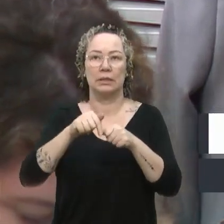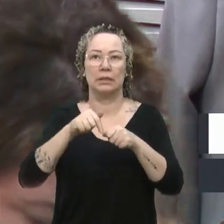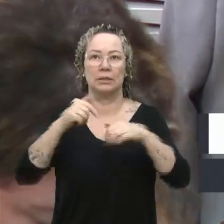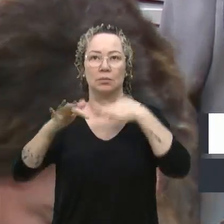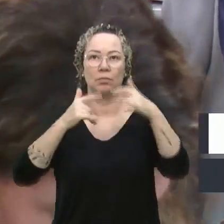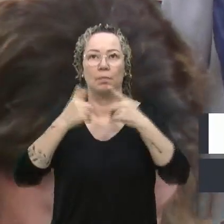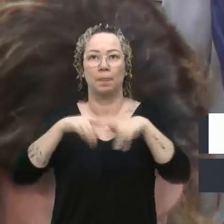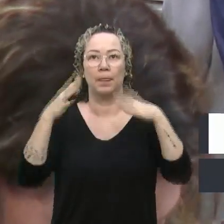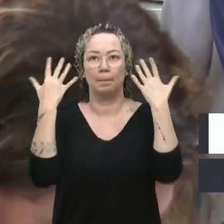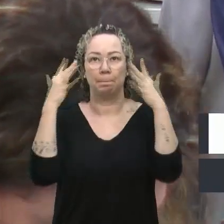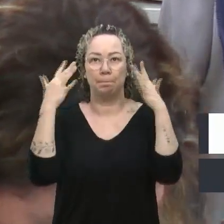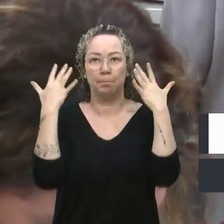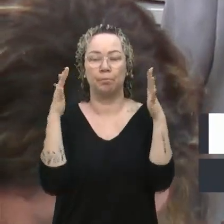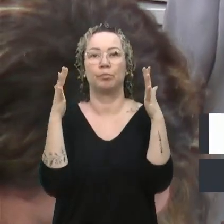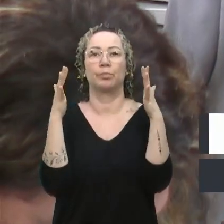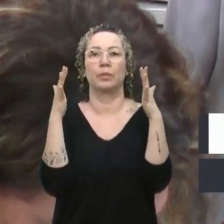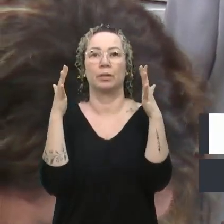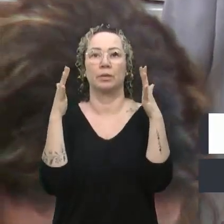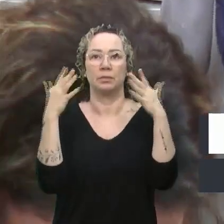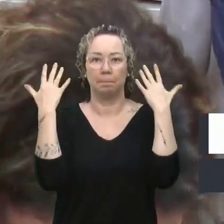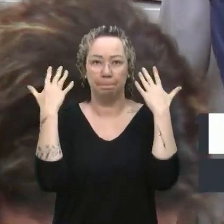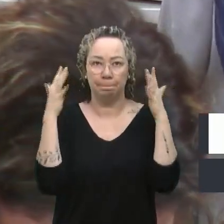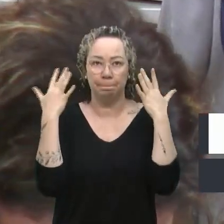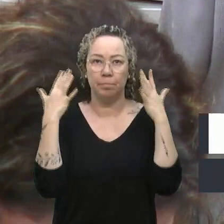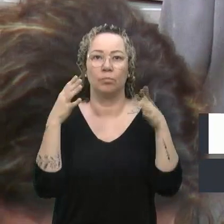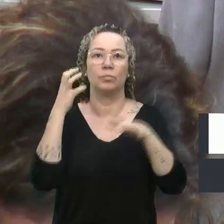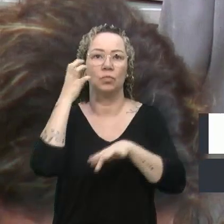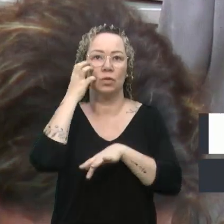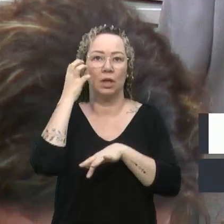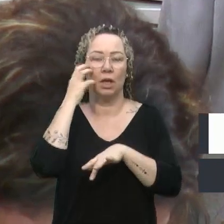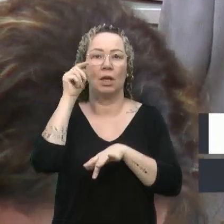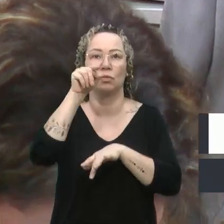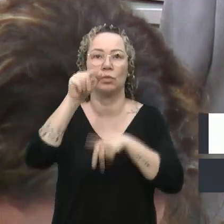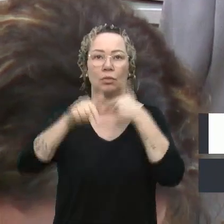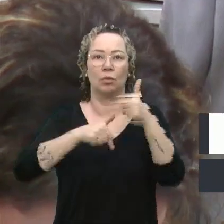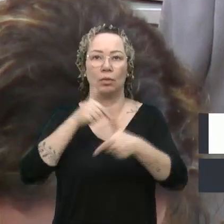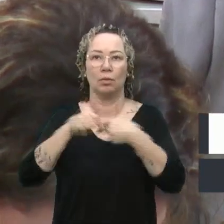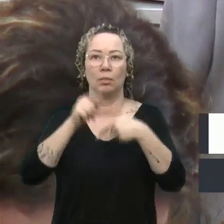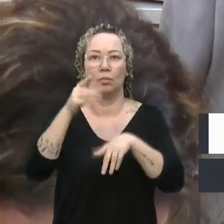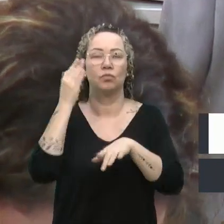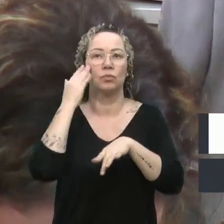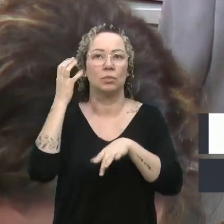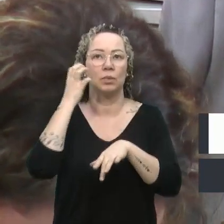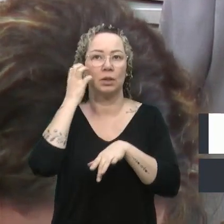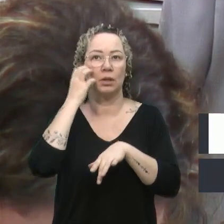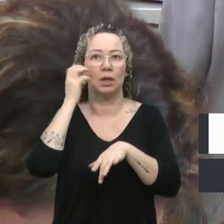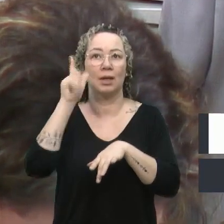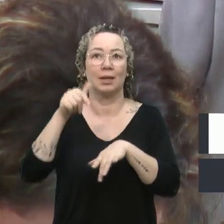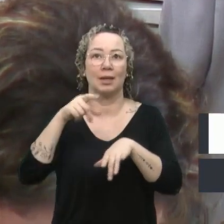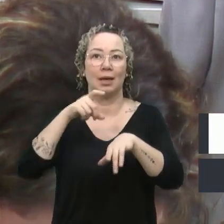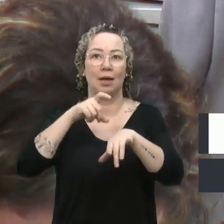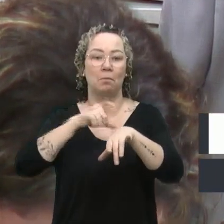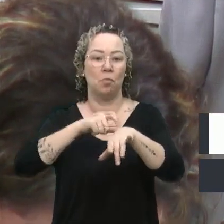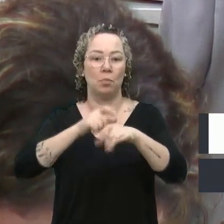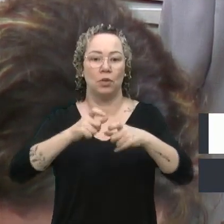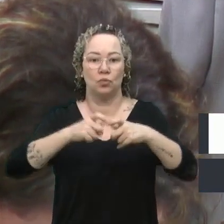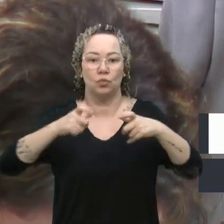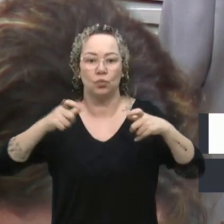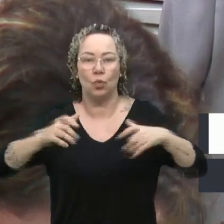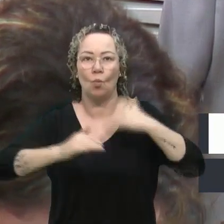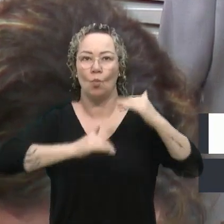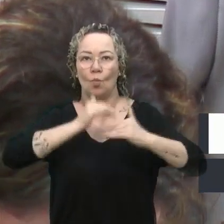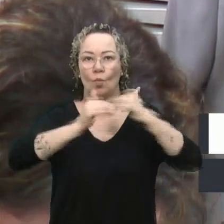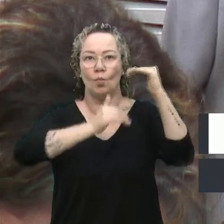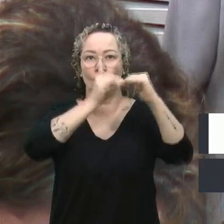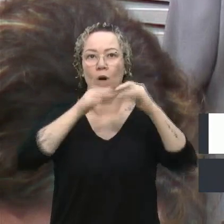parabéns pelo ato, parabéns para o Anarrec fazer parte. A gente sabe que a Anarrec está numa fase de crescimento e de prosperidade naquela